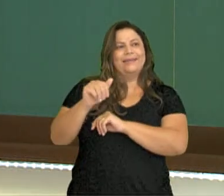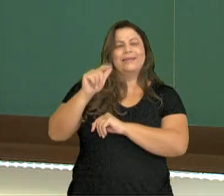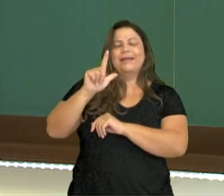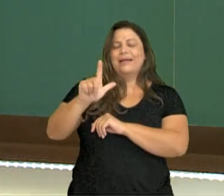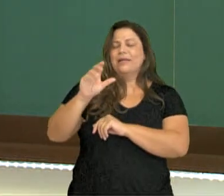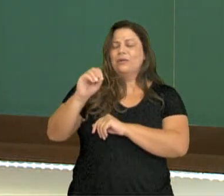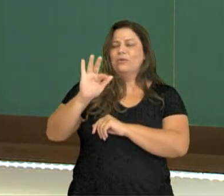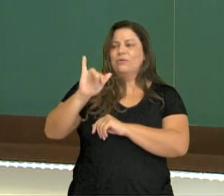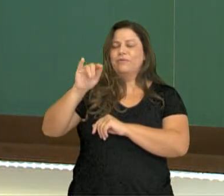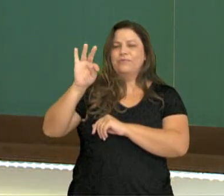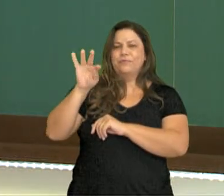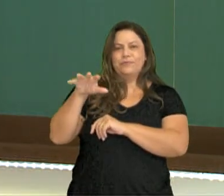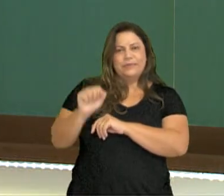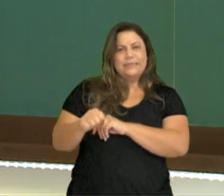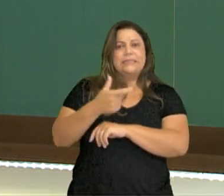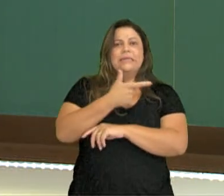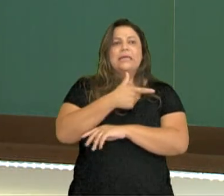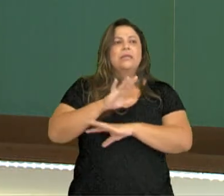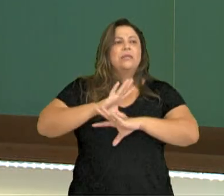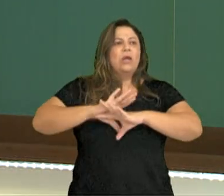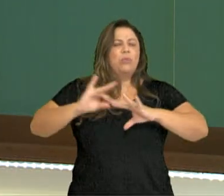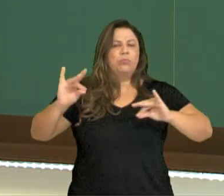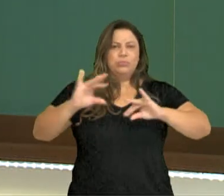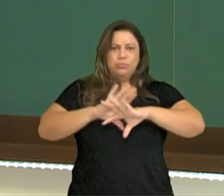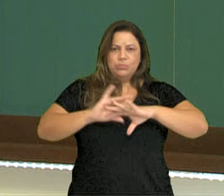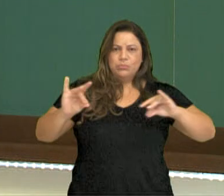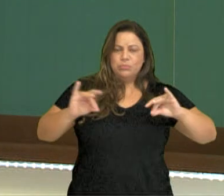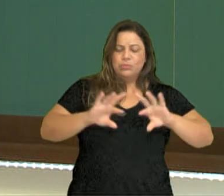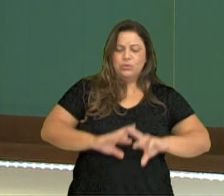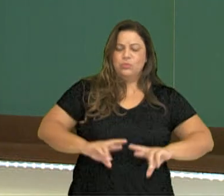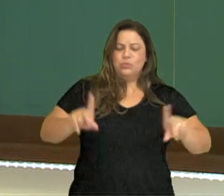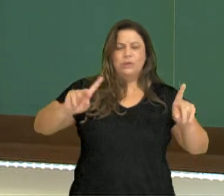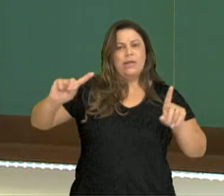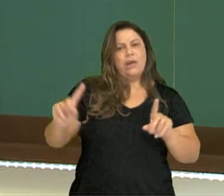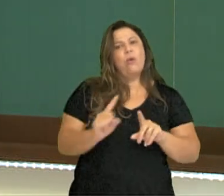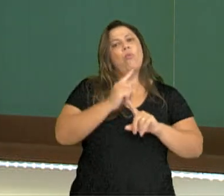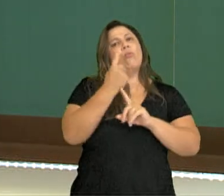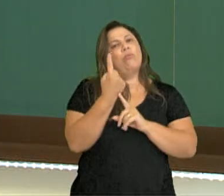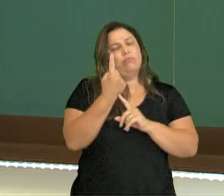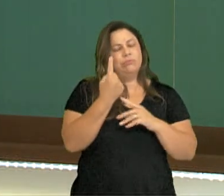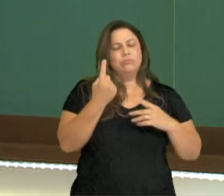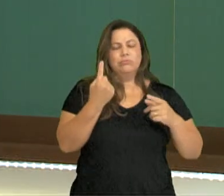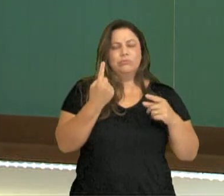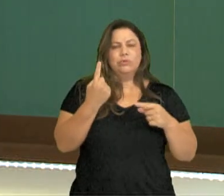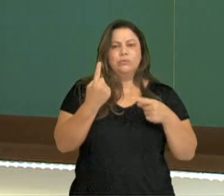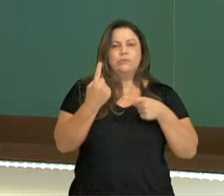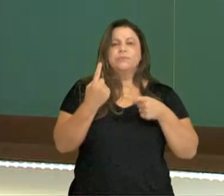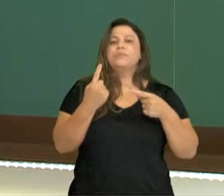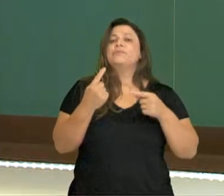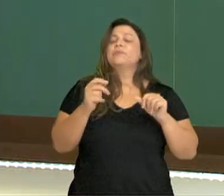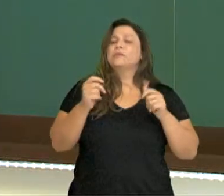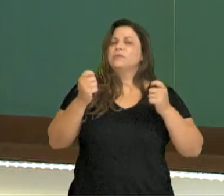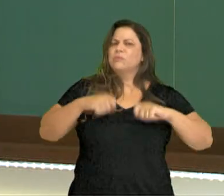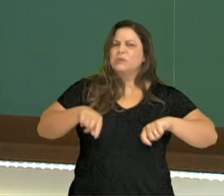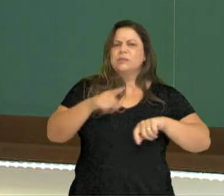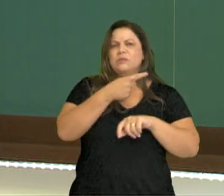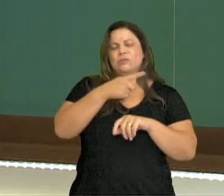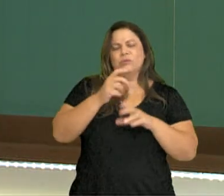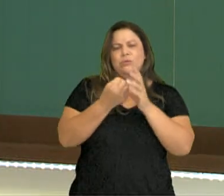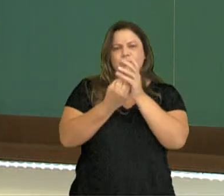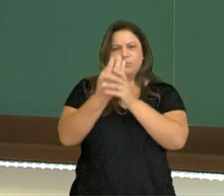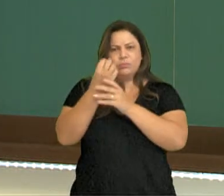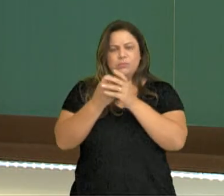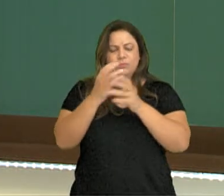não possuem um tecido diferenciado, elas possuem um tecido único, por isso elas não estão presentes no reino Plantae